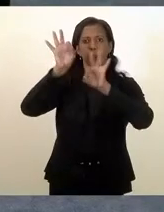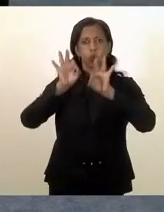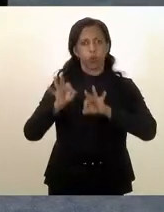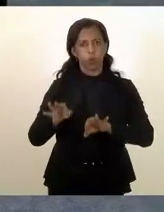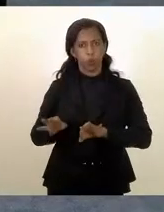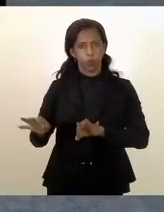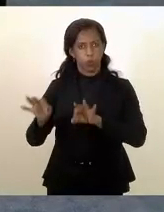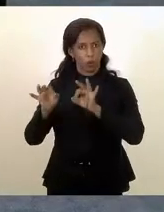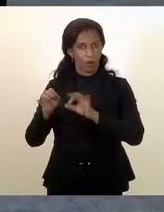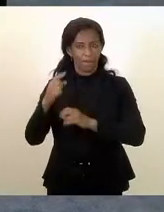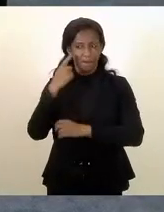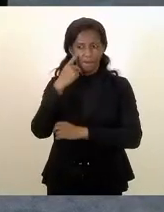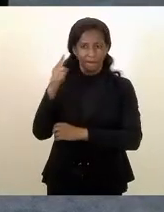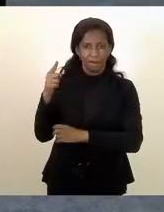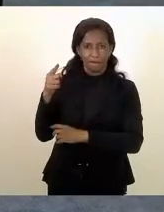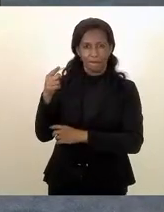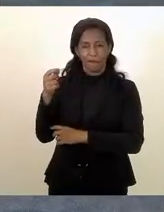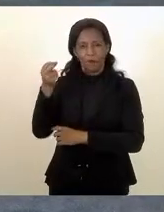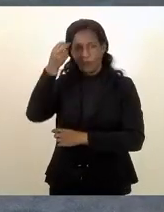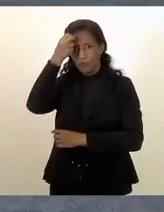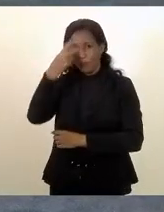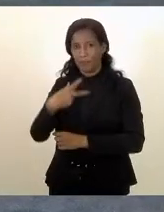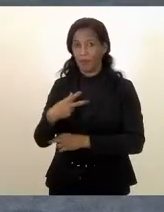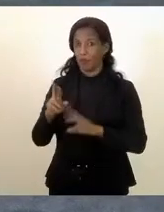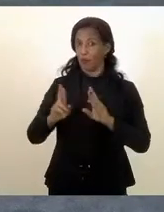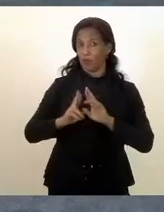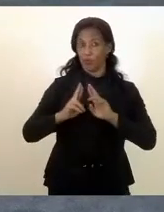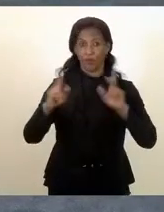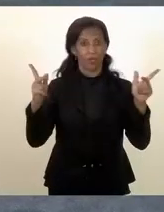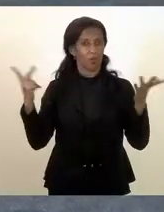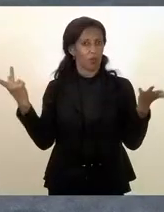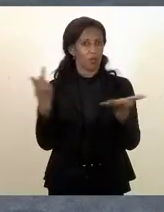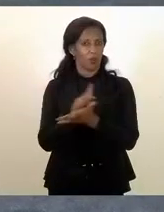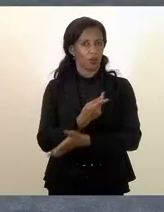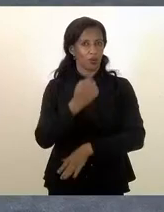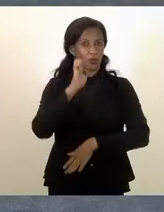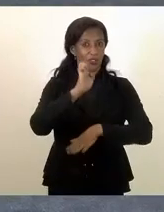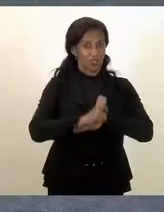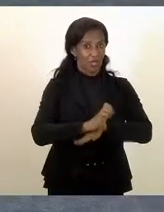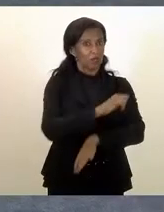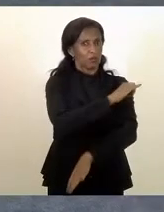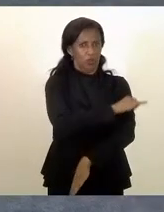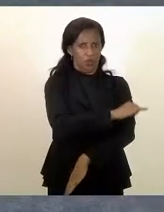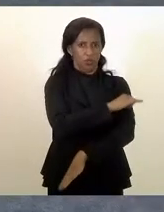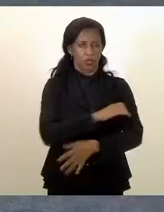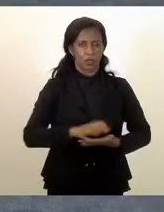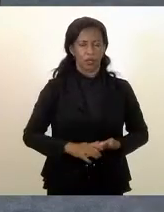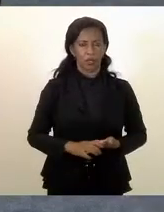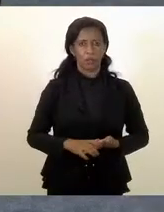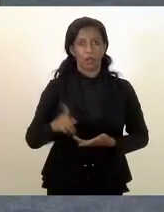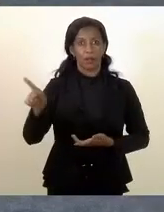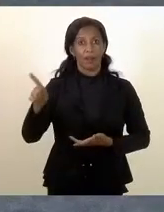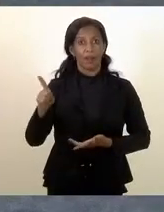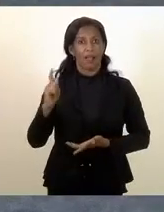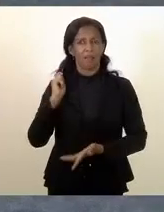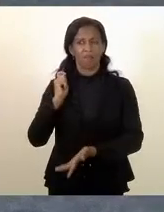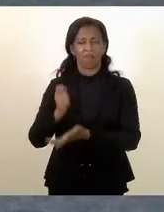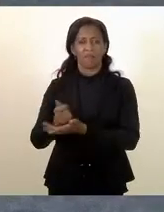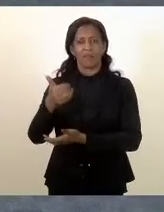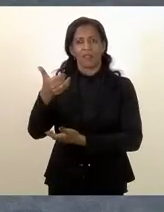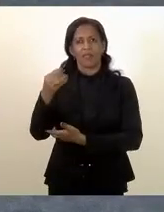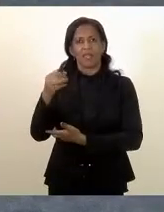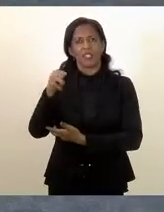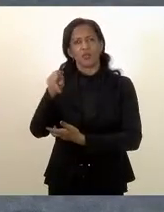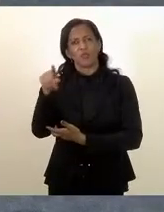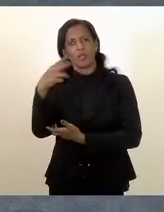grande sacada porque foi completamente diferente do que aconteceu no estado do Rio de Janeiro lá se gastou 10 milhões de reais para